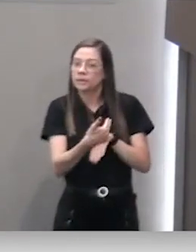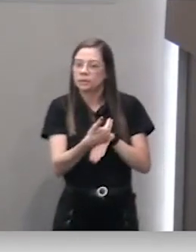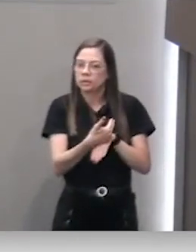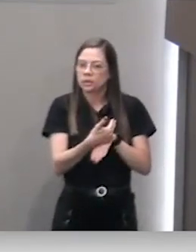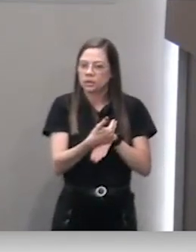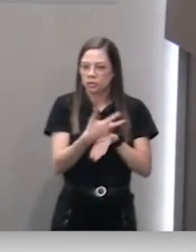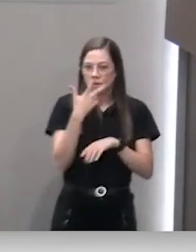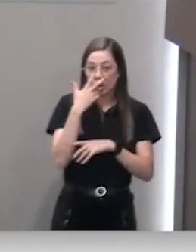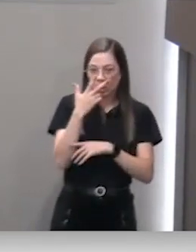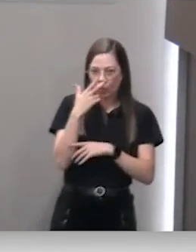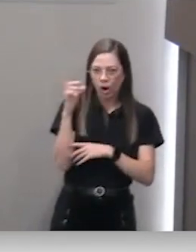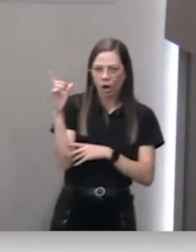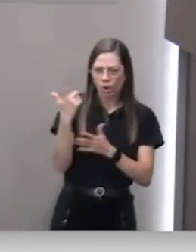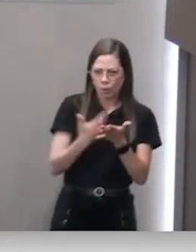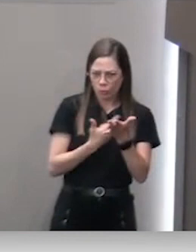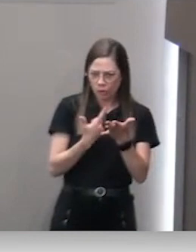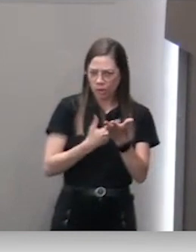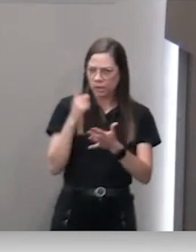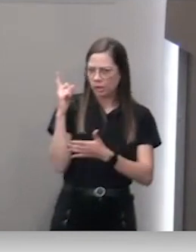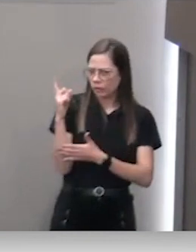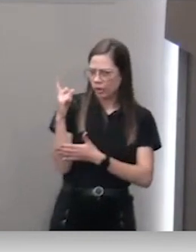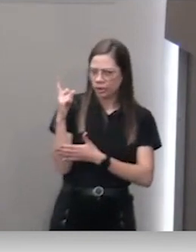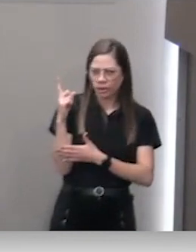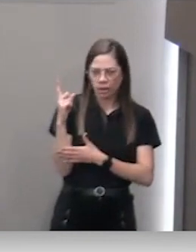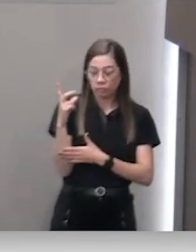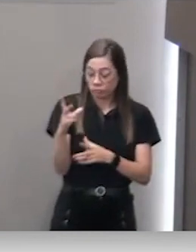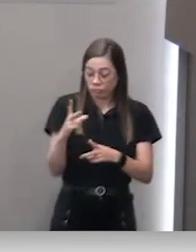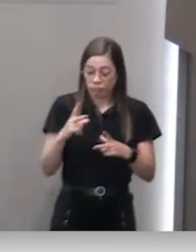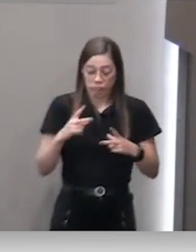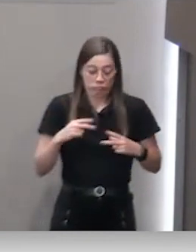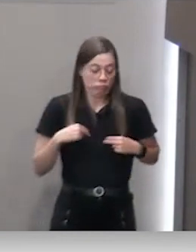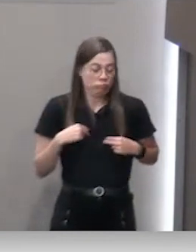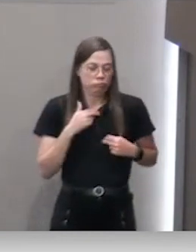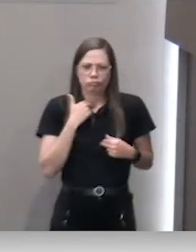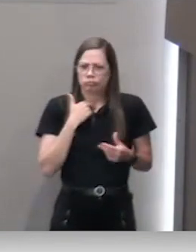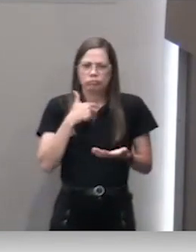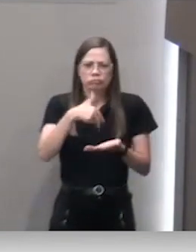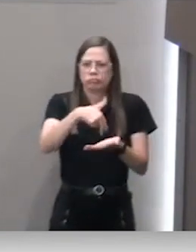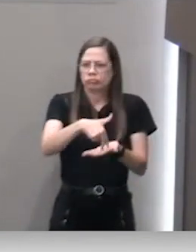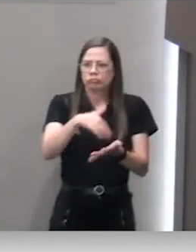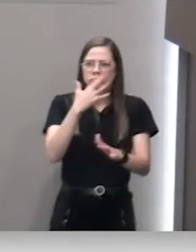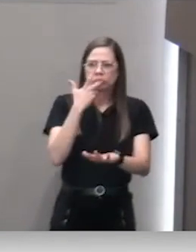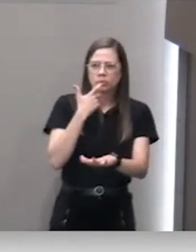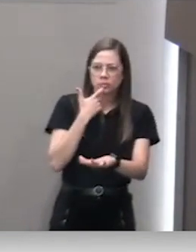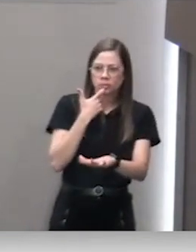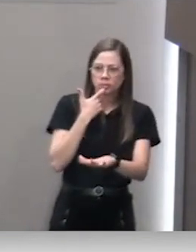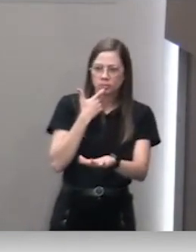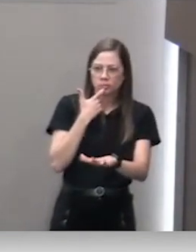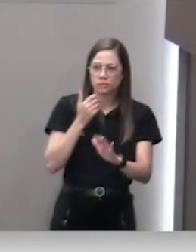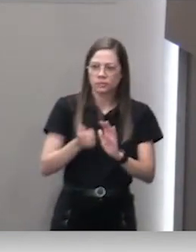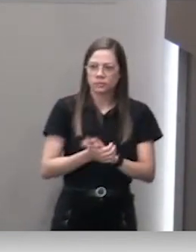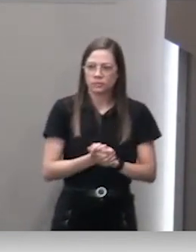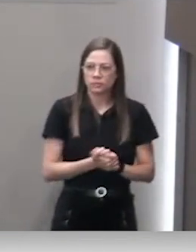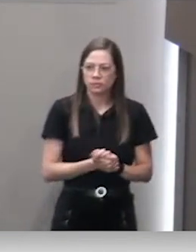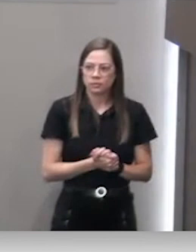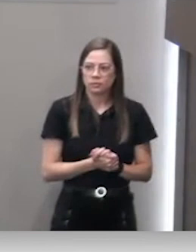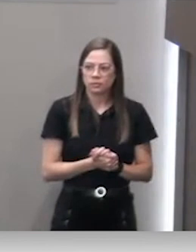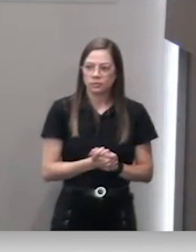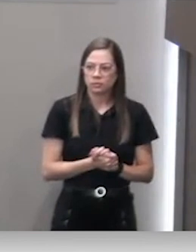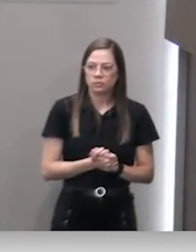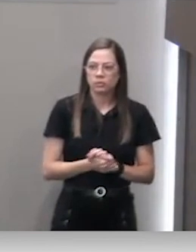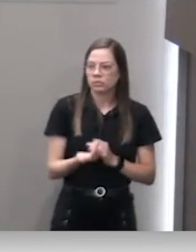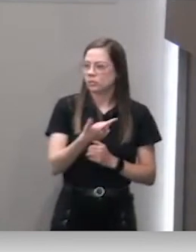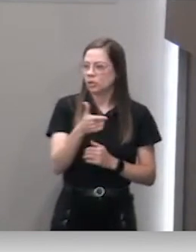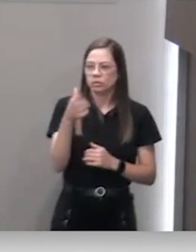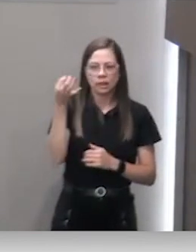exemplo, aquele livro didático pornográfico, não pode ser apresentado para crianças. Isso é pornográfico. Isso é